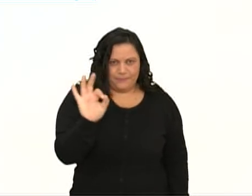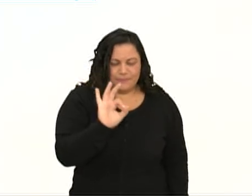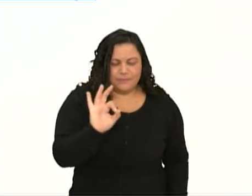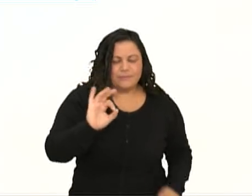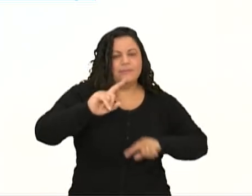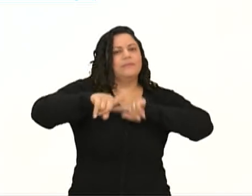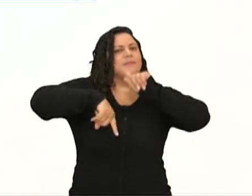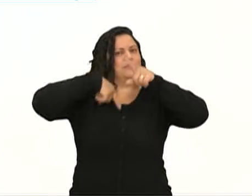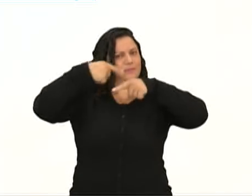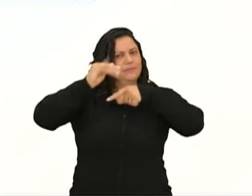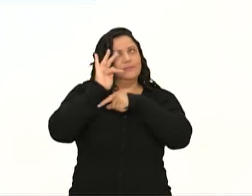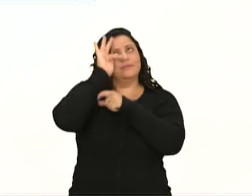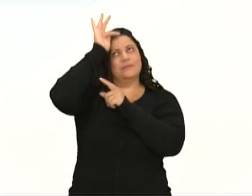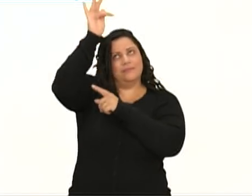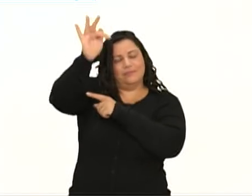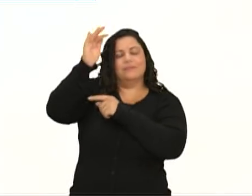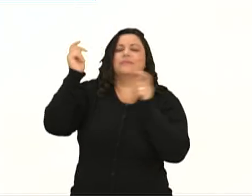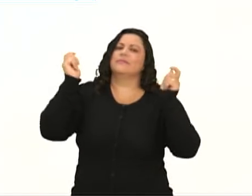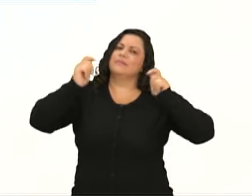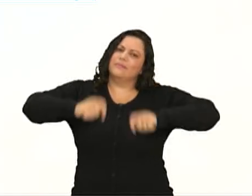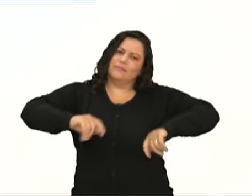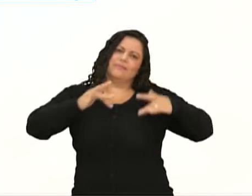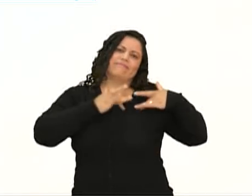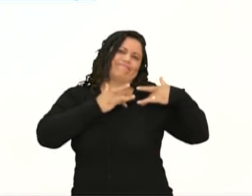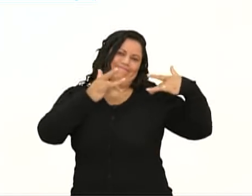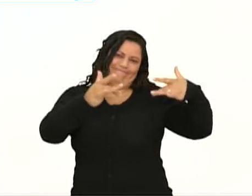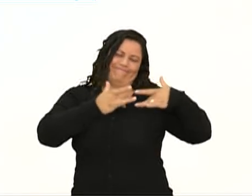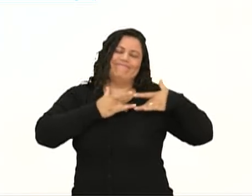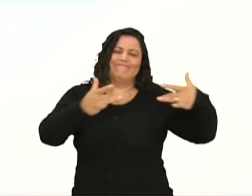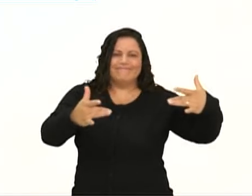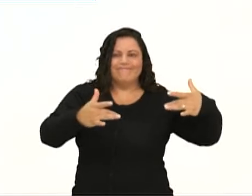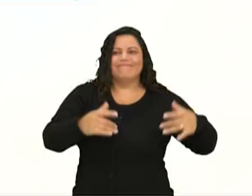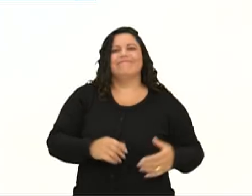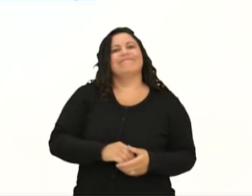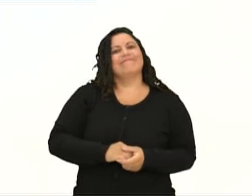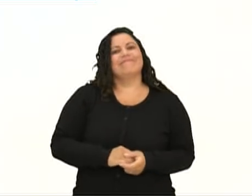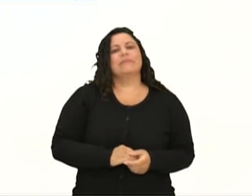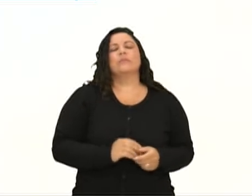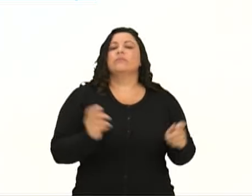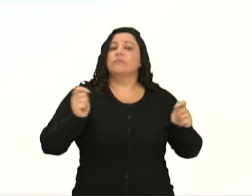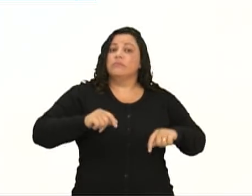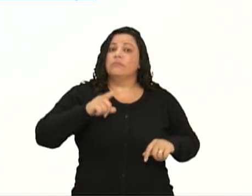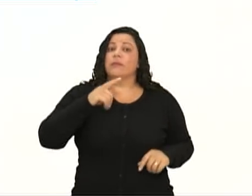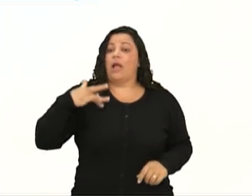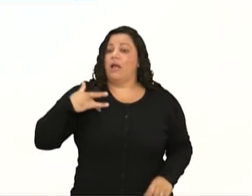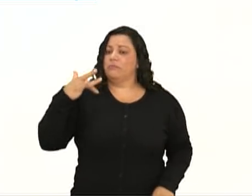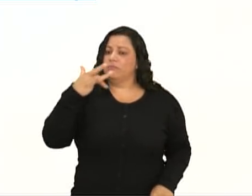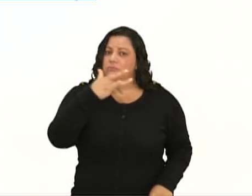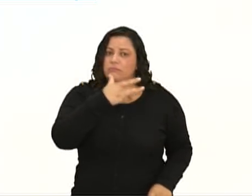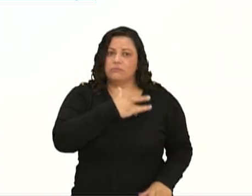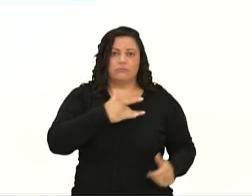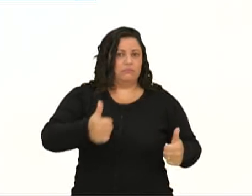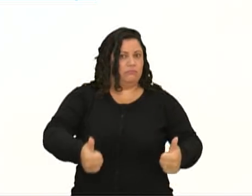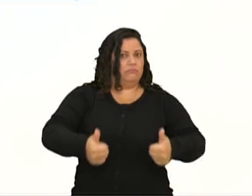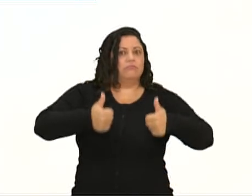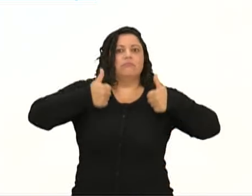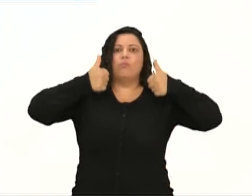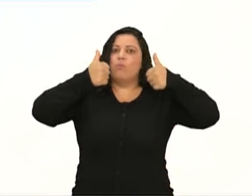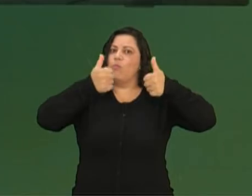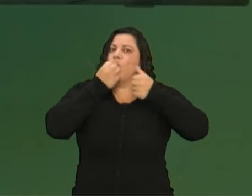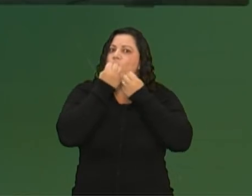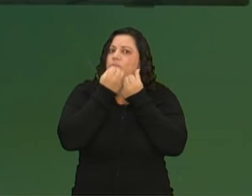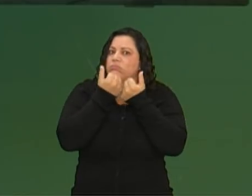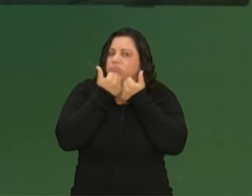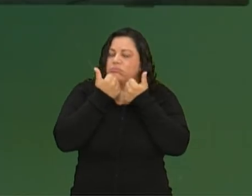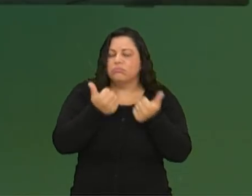vão poder fazer esse ato de solidariedade, esse ato de amor, tá? Tem que ter uma boa saúde, né? Não pode estar com nenhuma